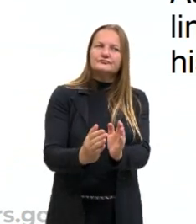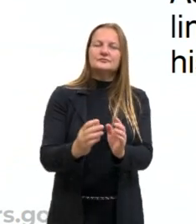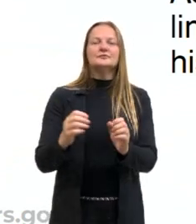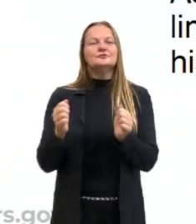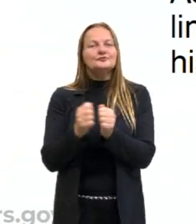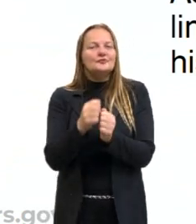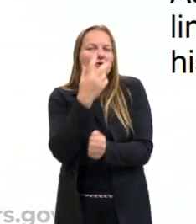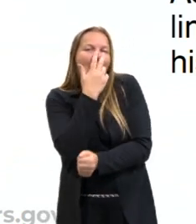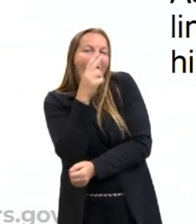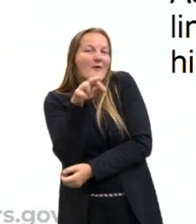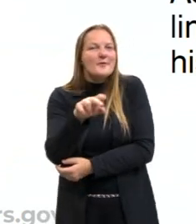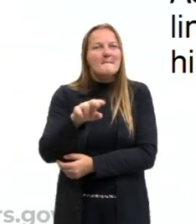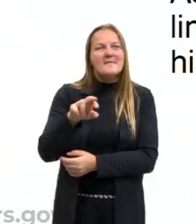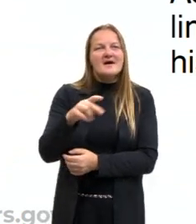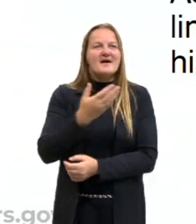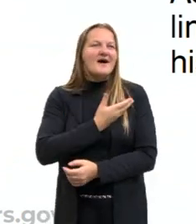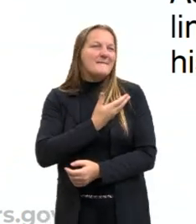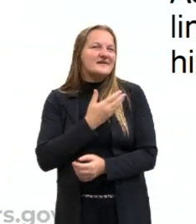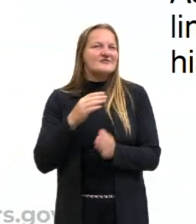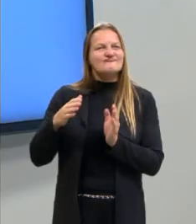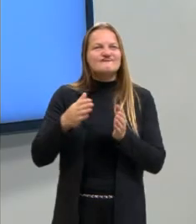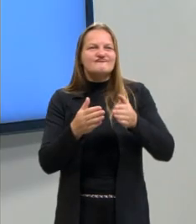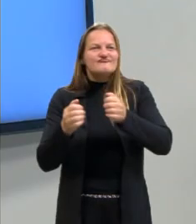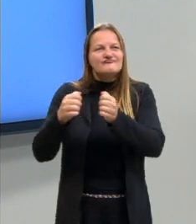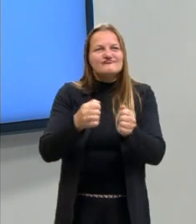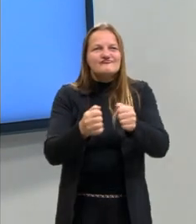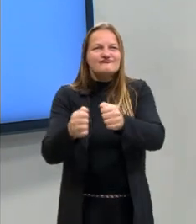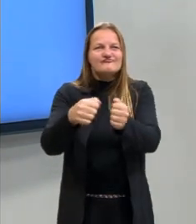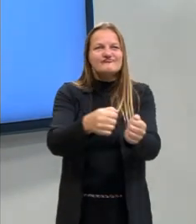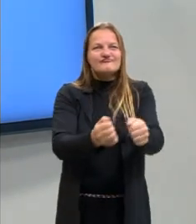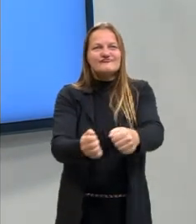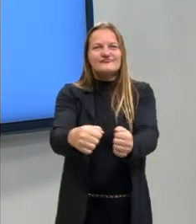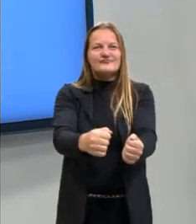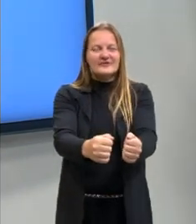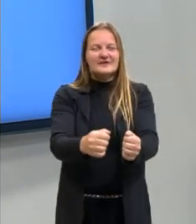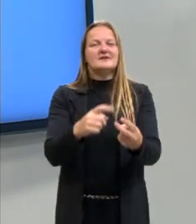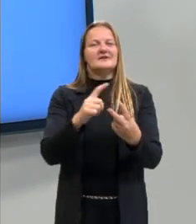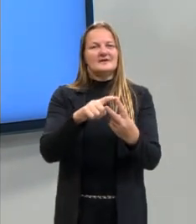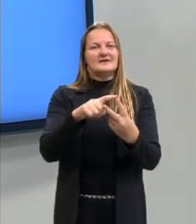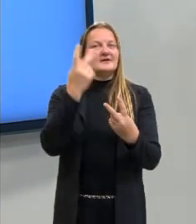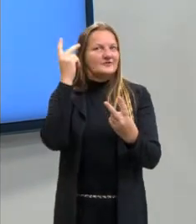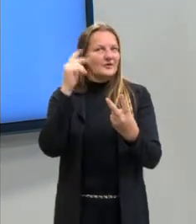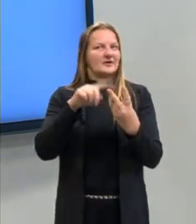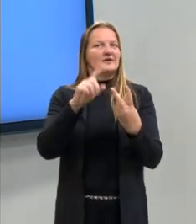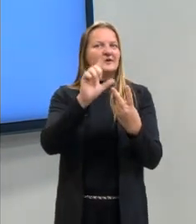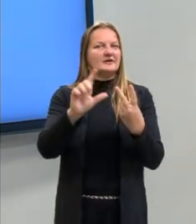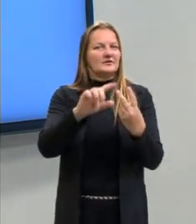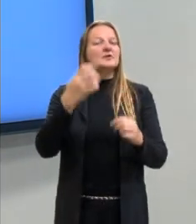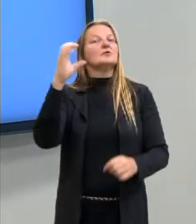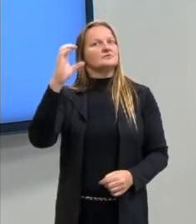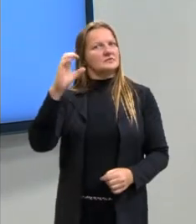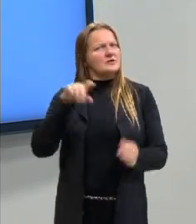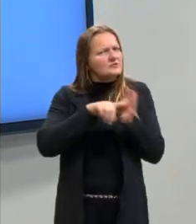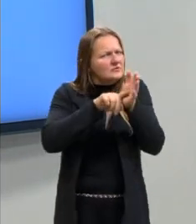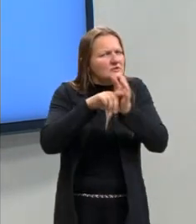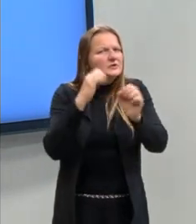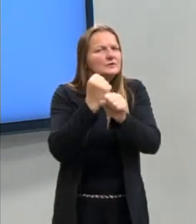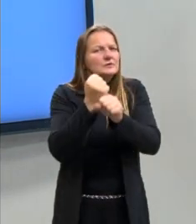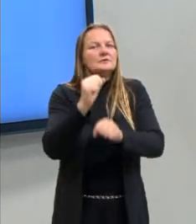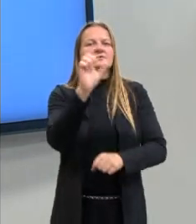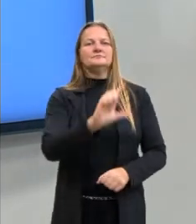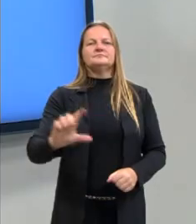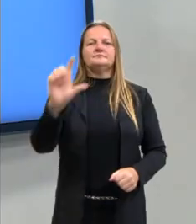são irmãzinhas são amiguinhas elas andam juntas né então eu pode ser definida como uma ciência que estuda a produção